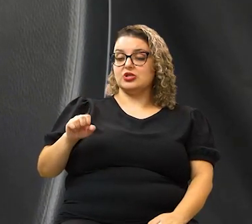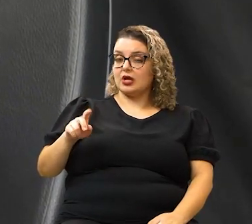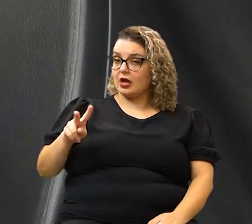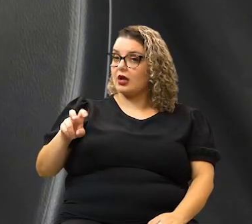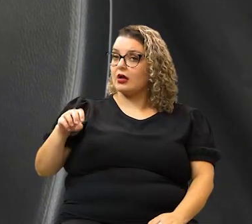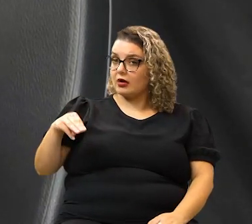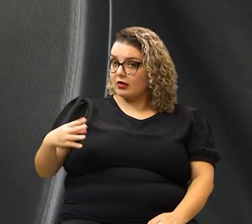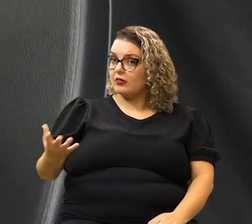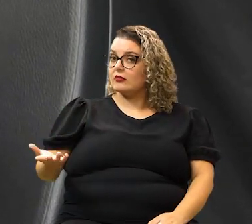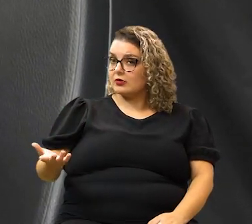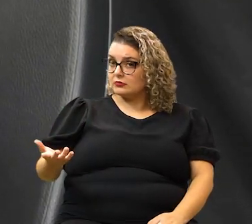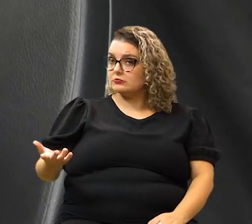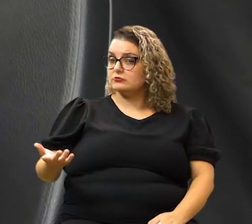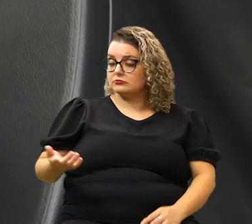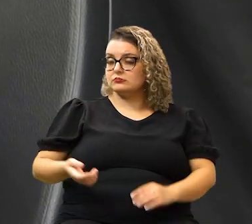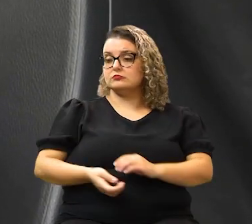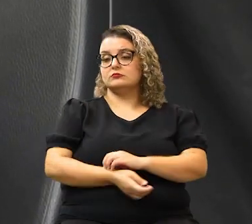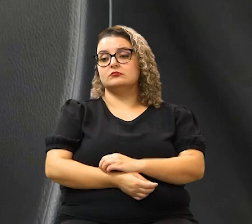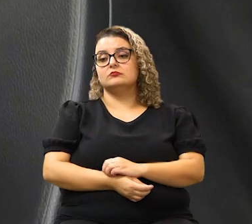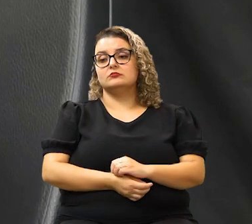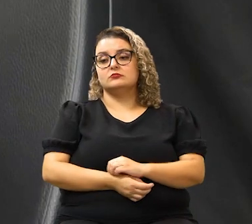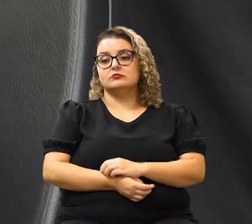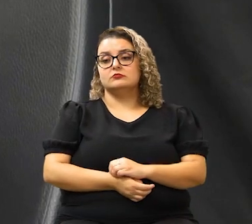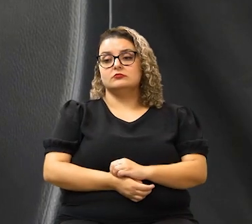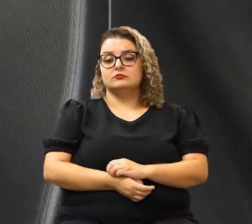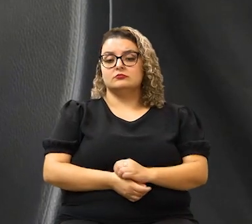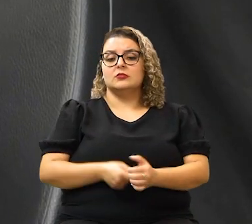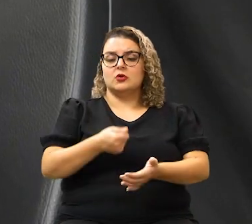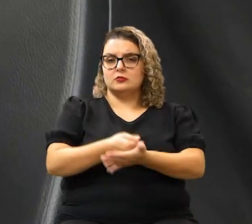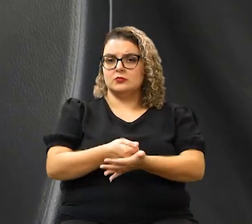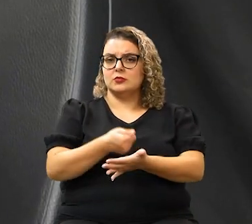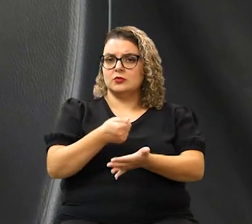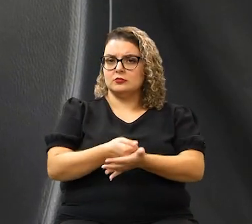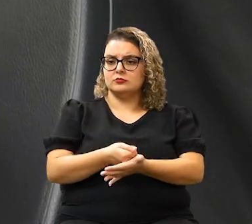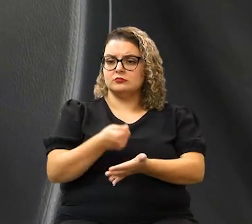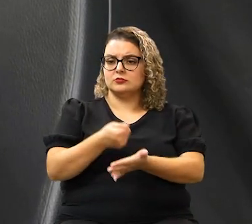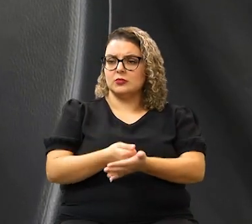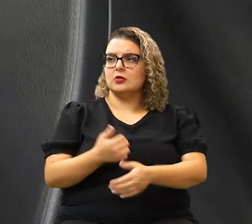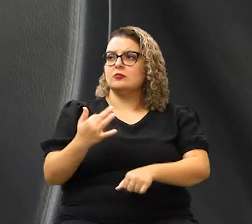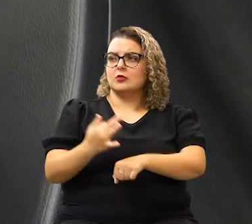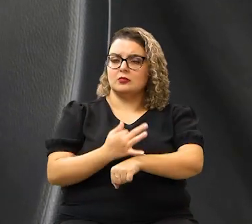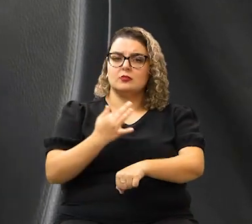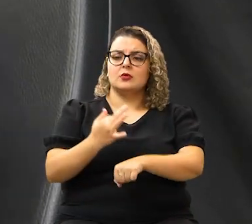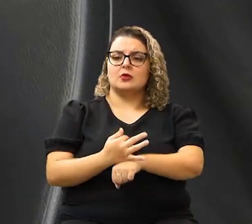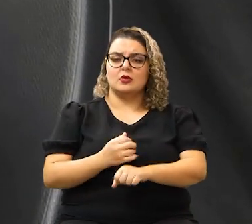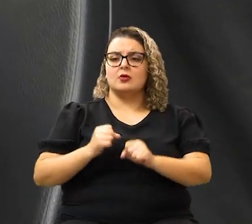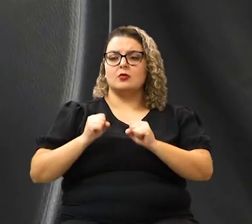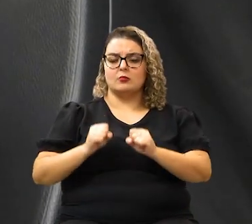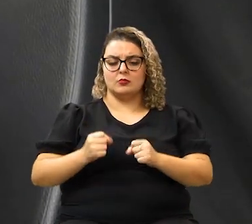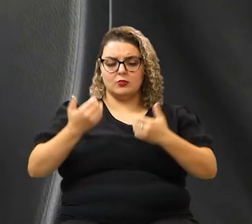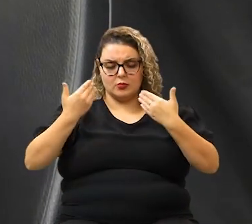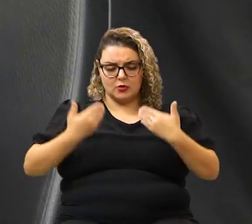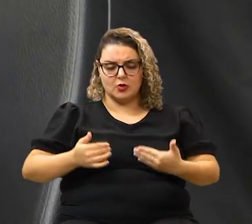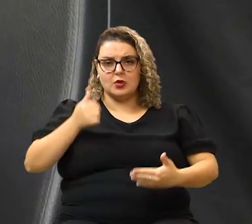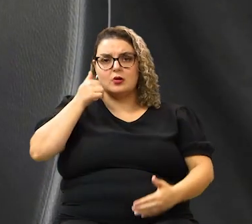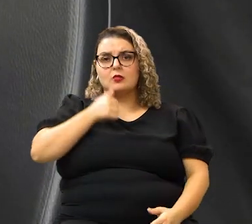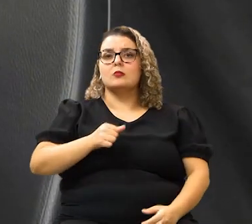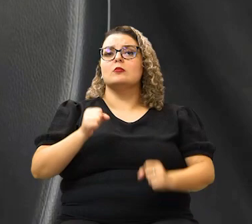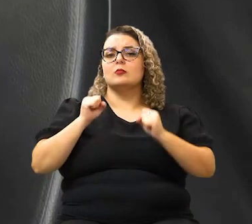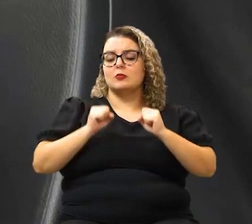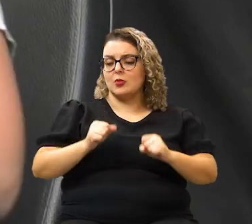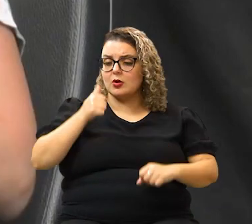foi uma afirmação de que eu posso ser mulher, posso ser feminista, posso ter posição diferente de